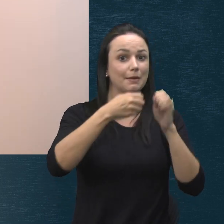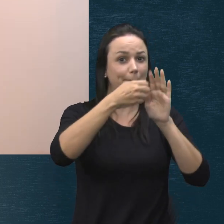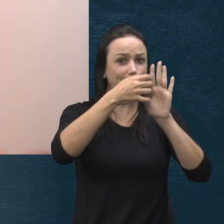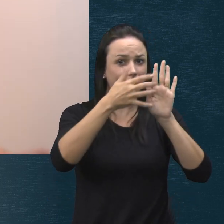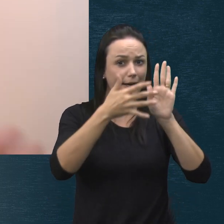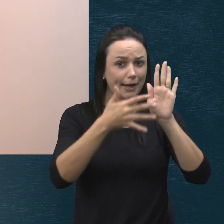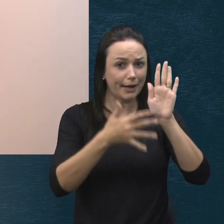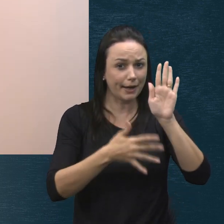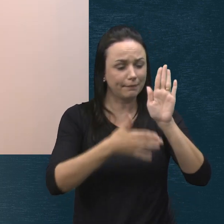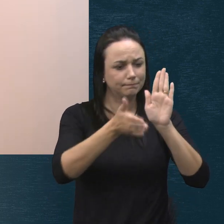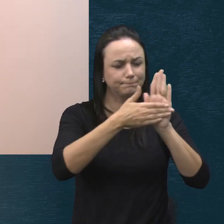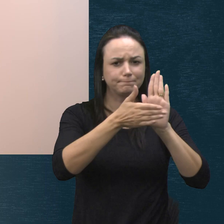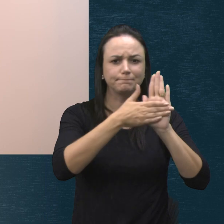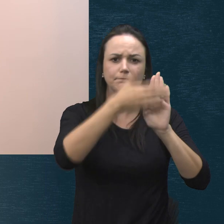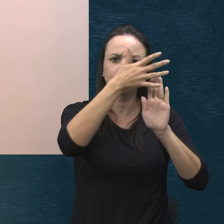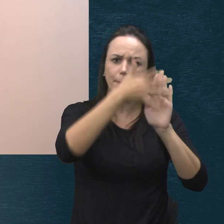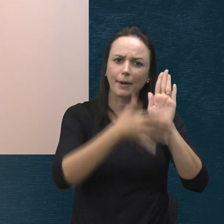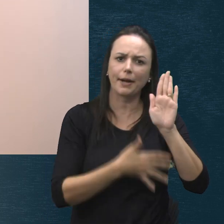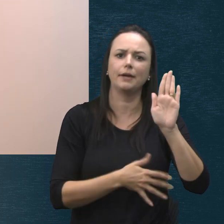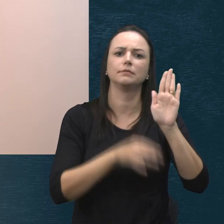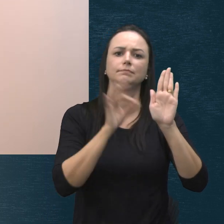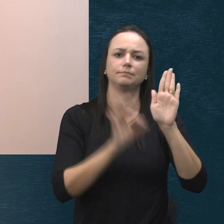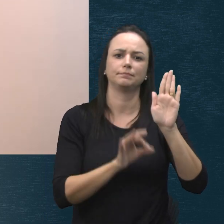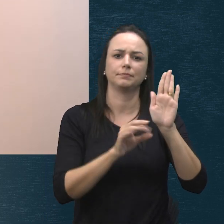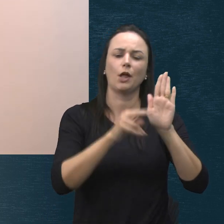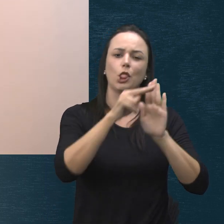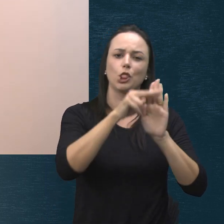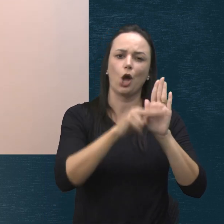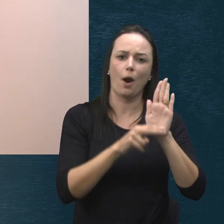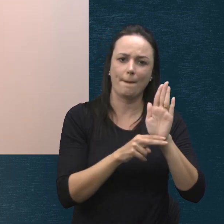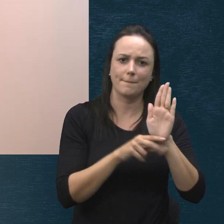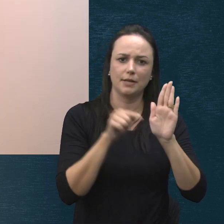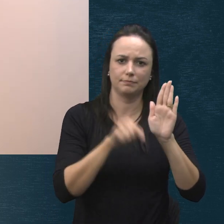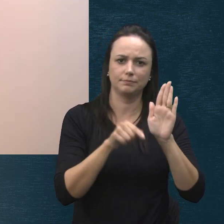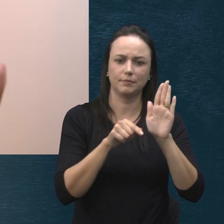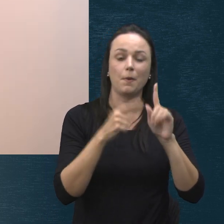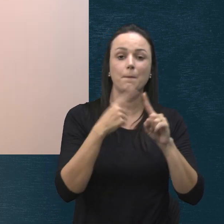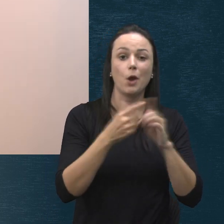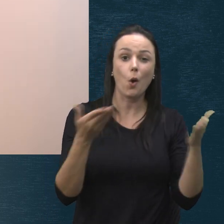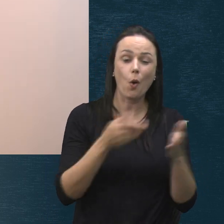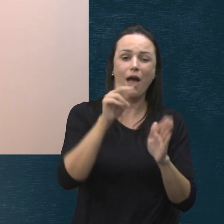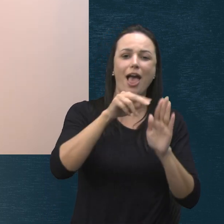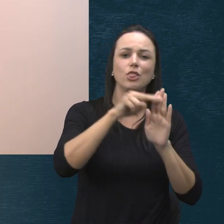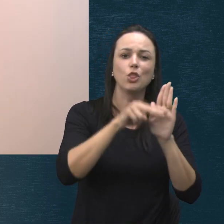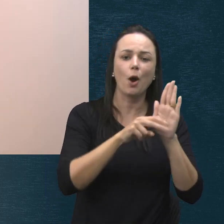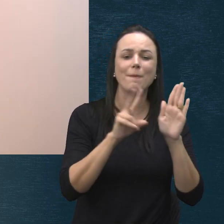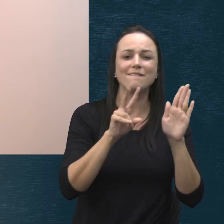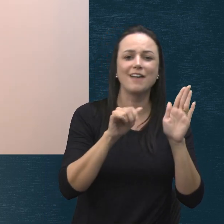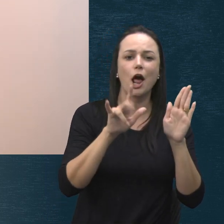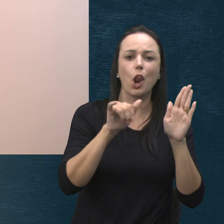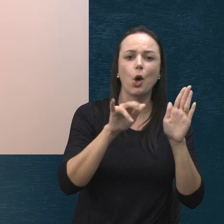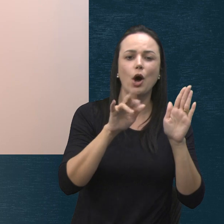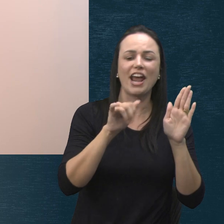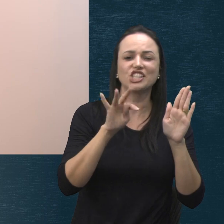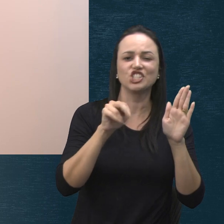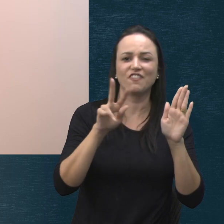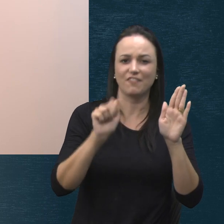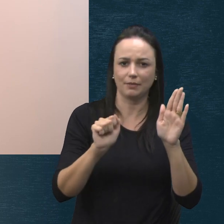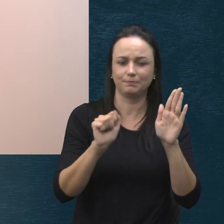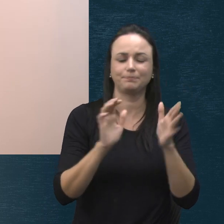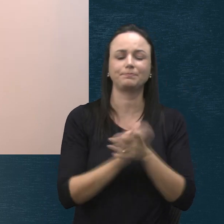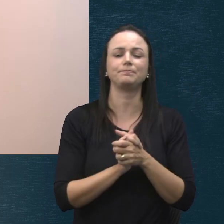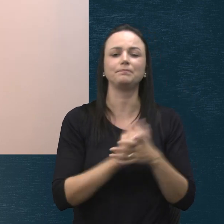precisa do plano educacional individualizado. Precisa de uma norma descritiva. A nossa norma ela é valorativa, não é descritiva. Segunda questão que a gente